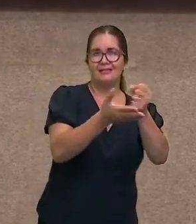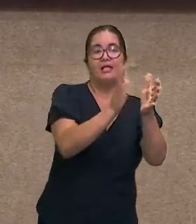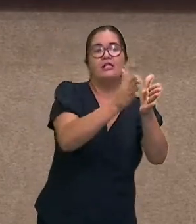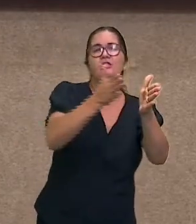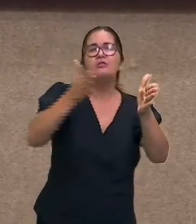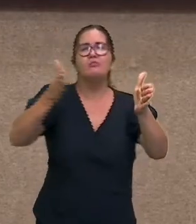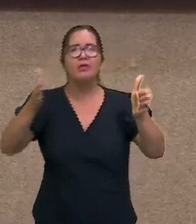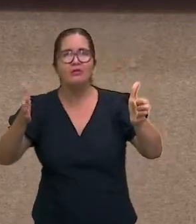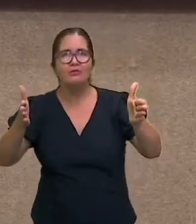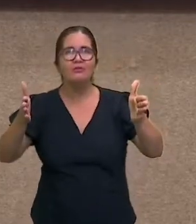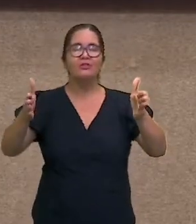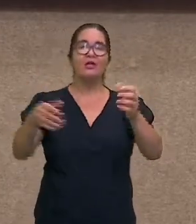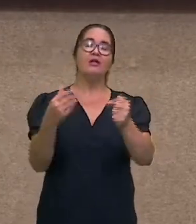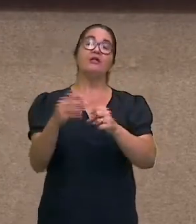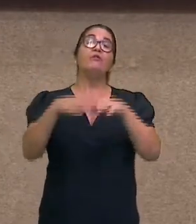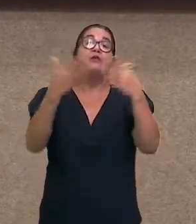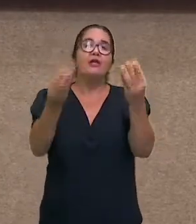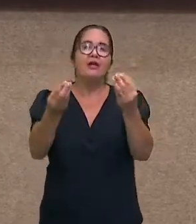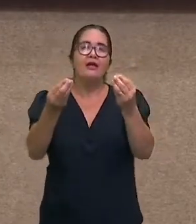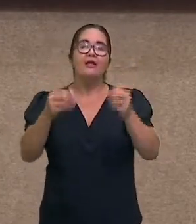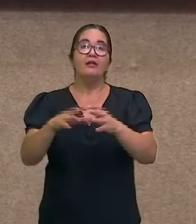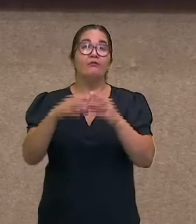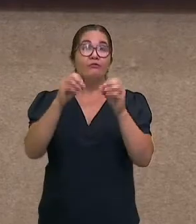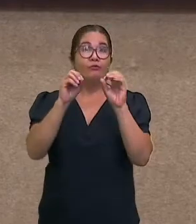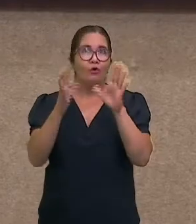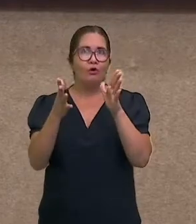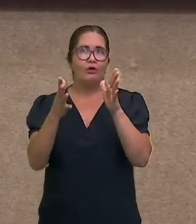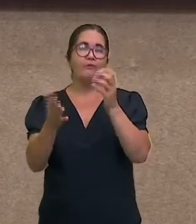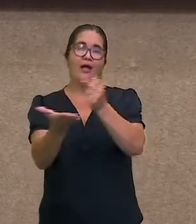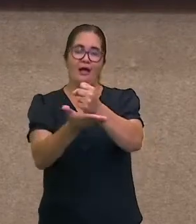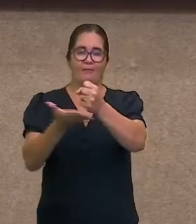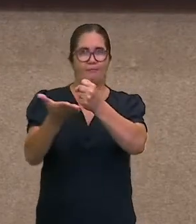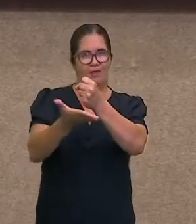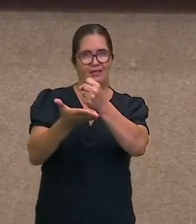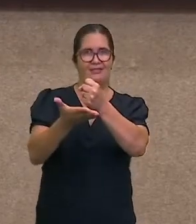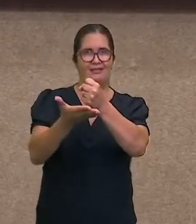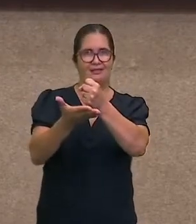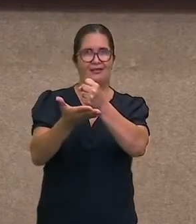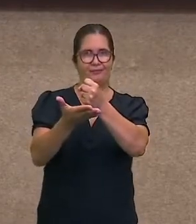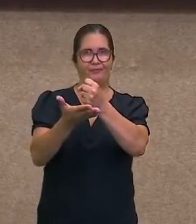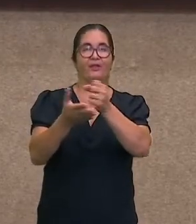transformando-se a base para o funcionamento do sistema capitalista.